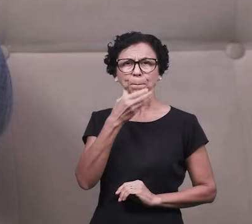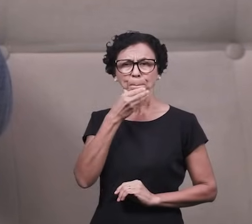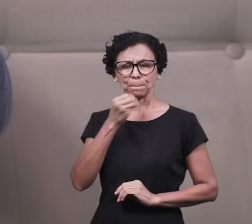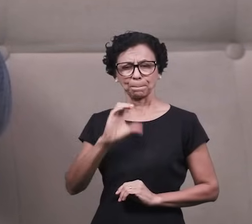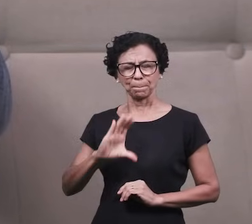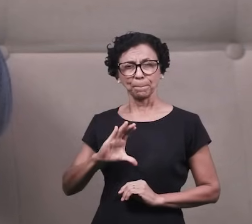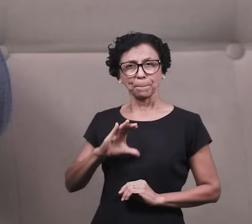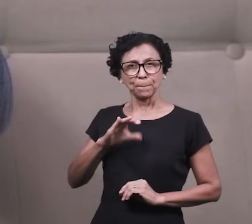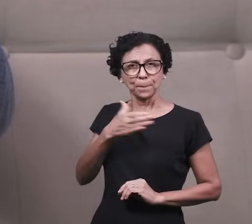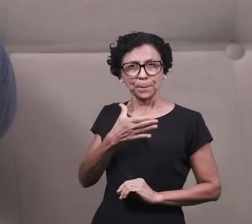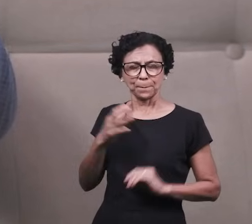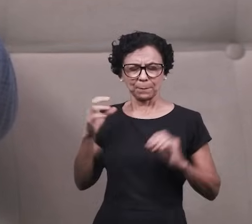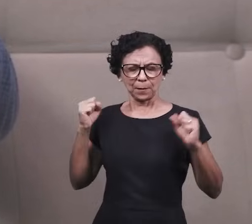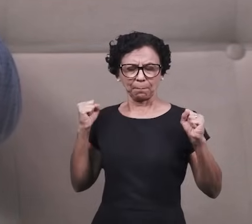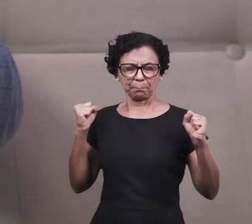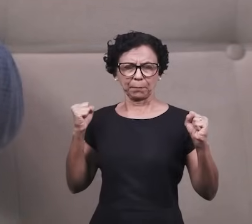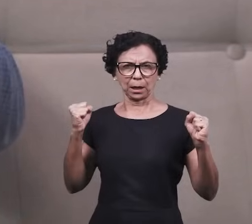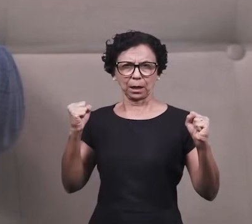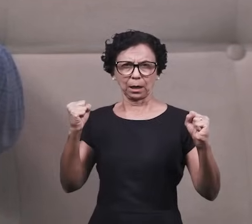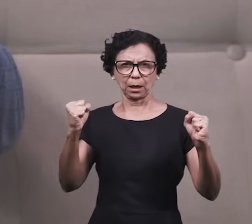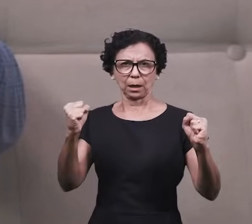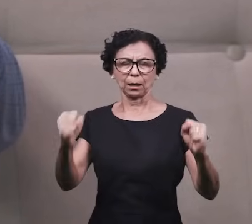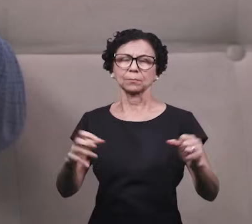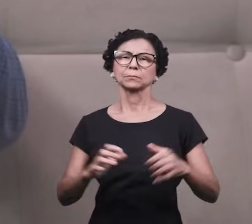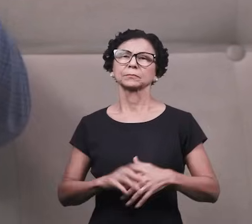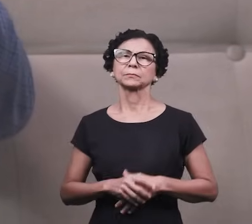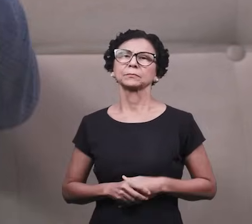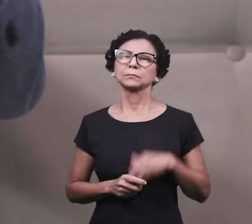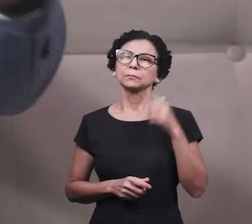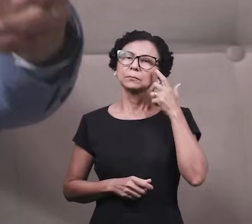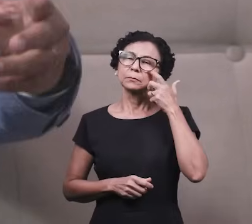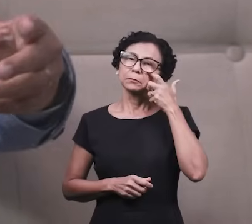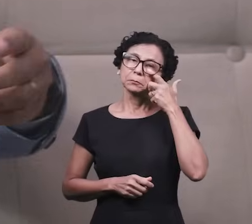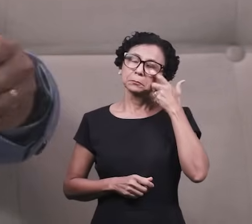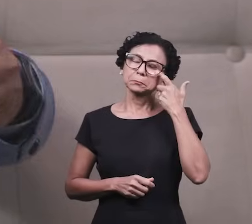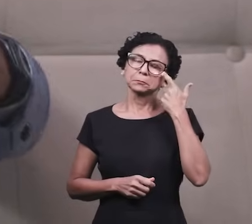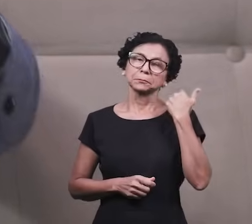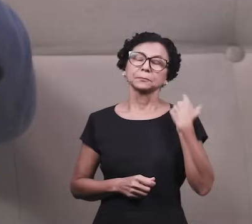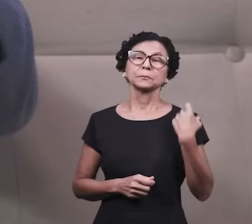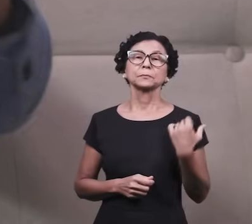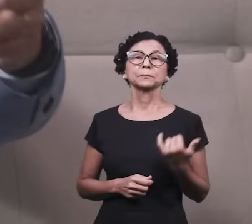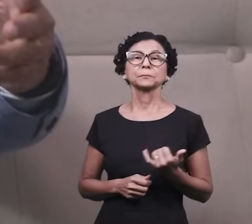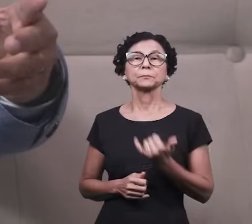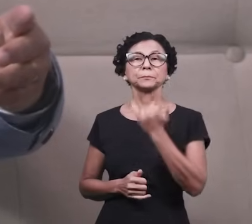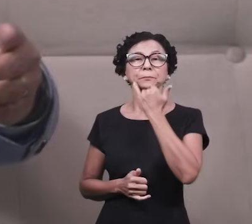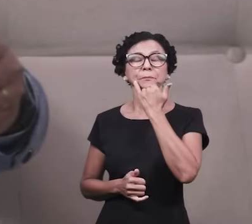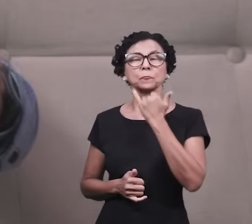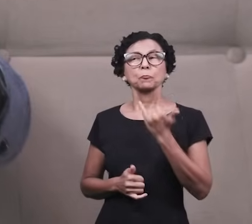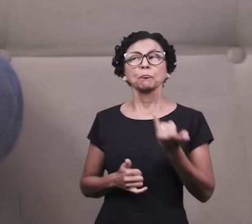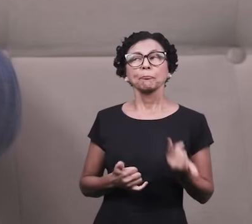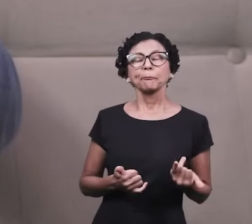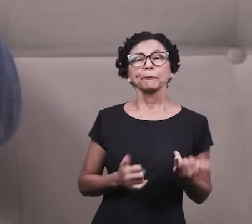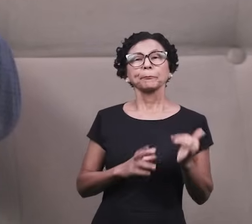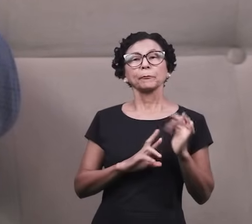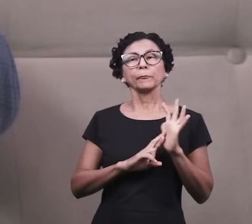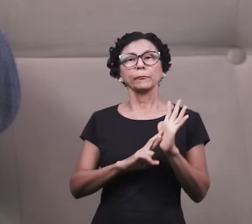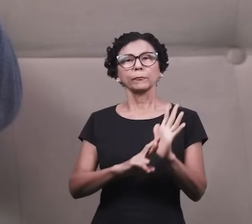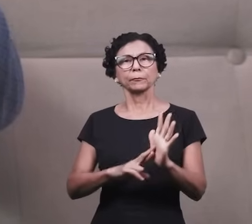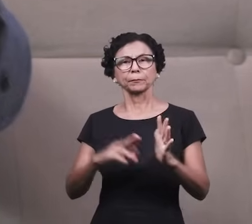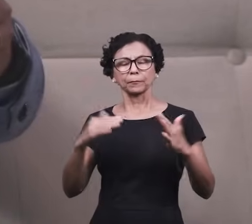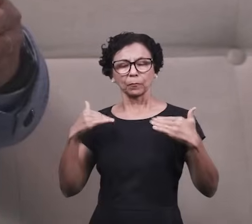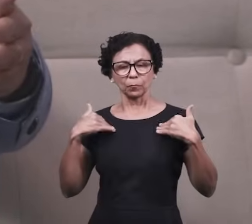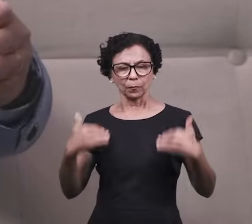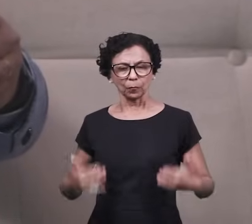né? Mostrando a questão do corpo, da comunhão do corpo, né?